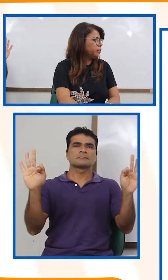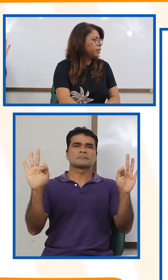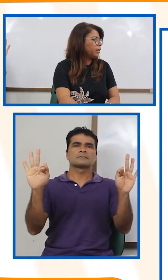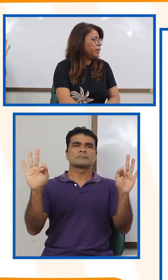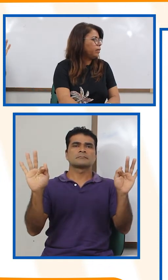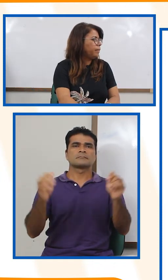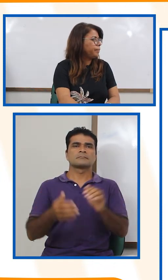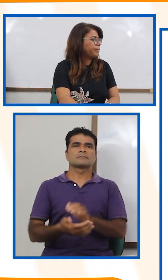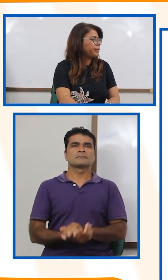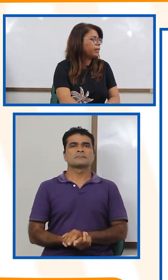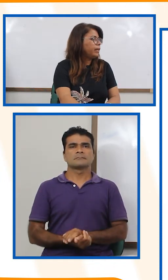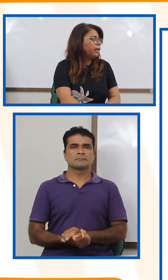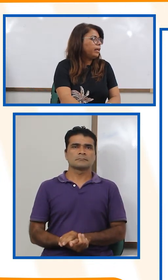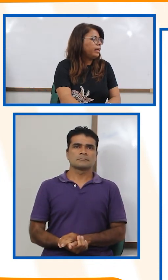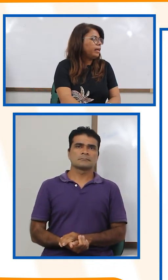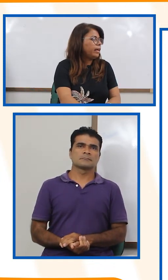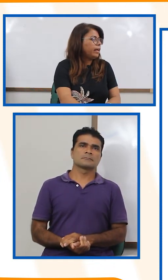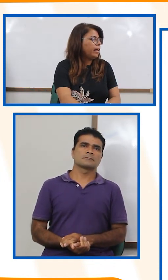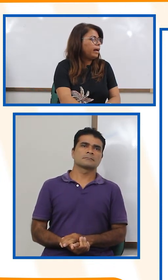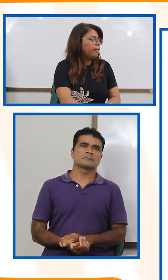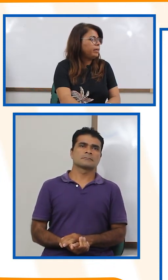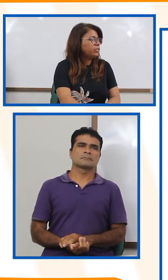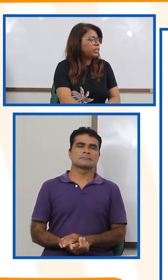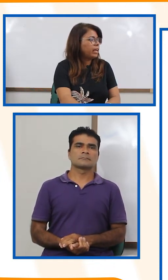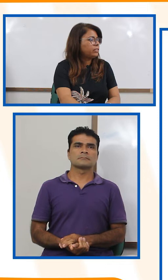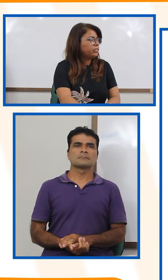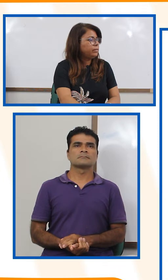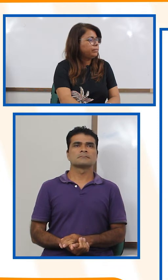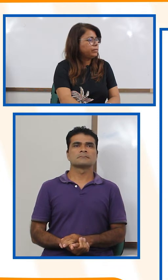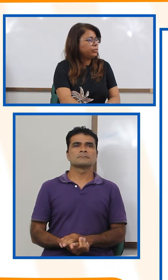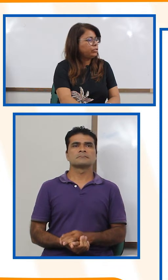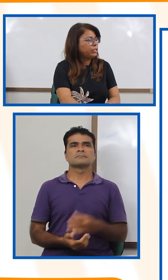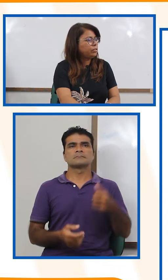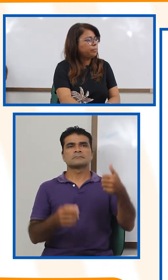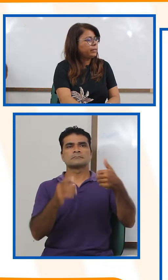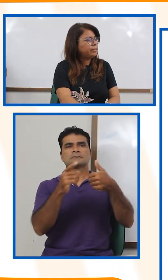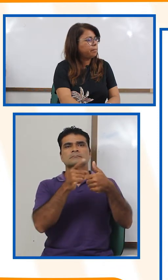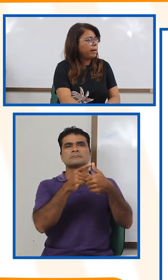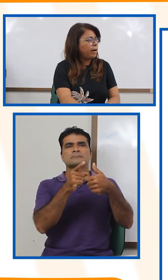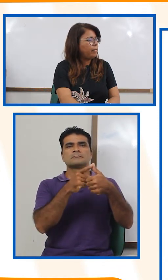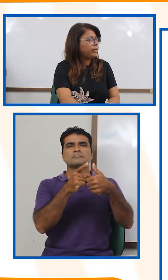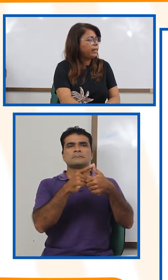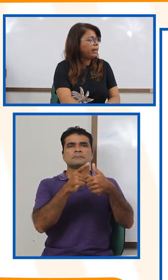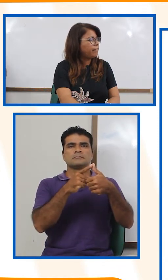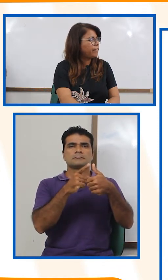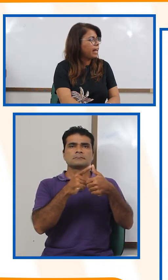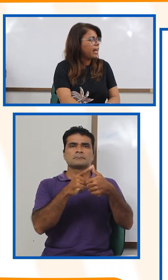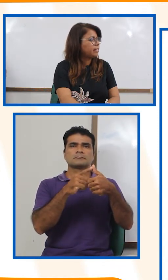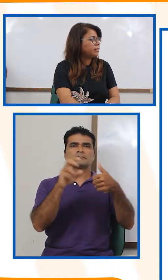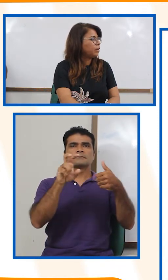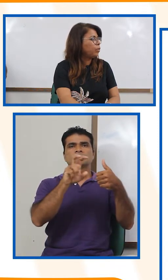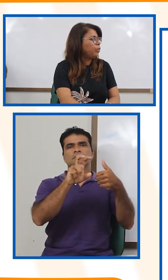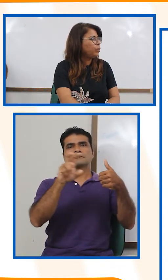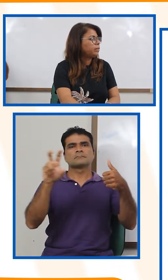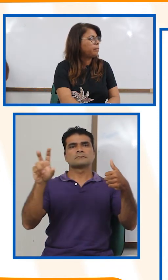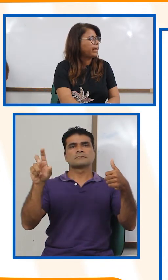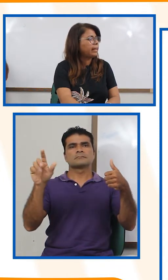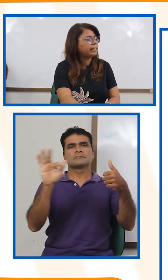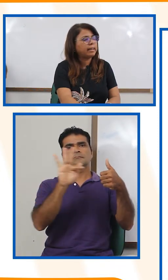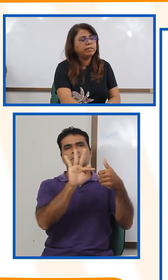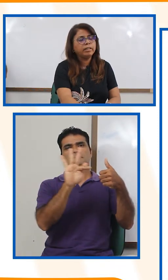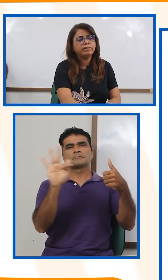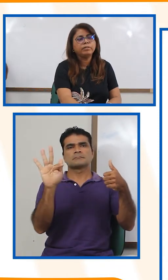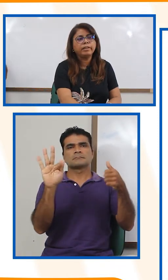Então nós temos aqui, ó, a manchete, o título principal, né? A frase curta